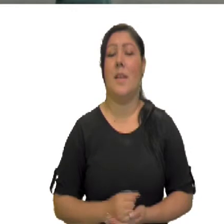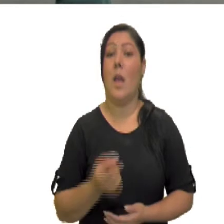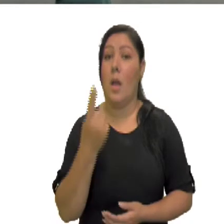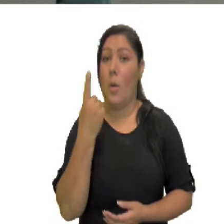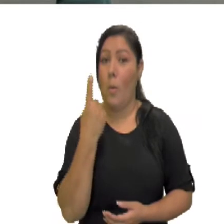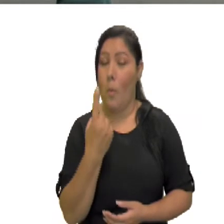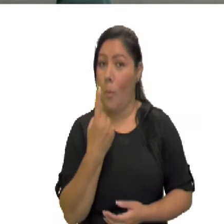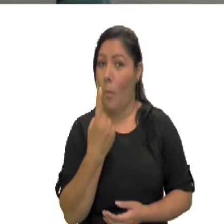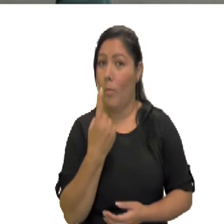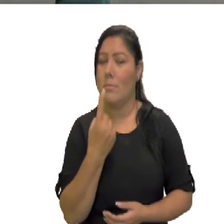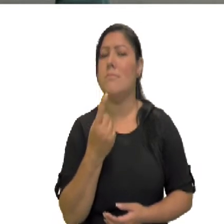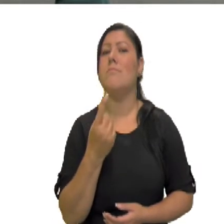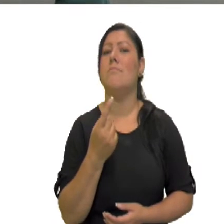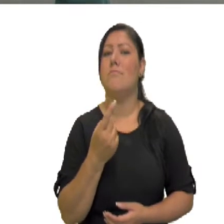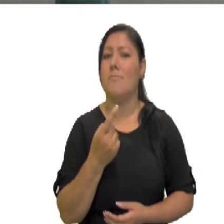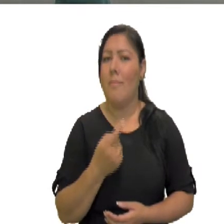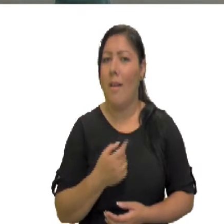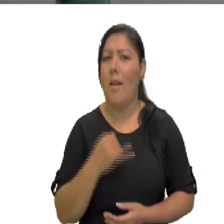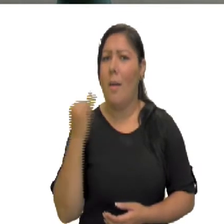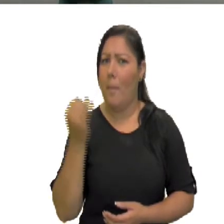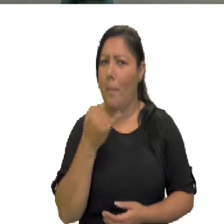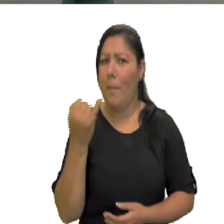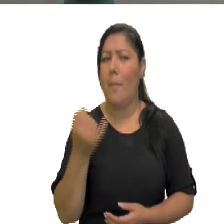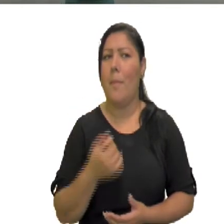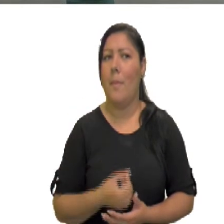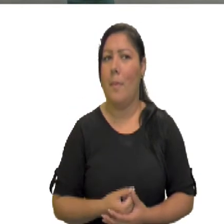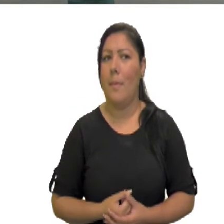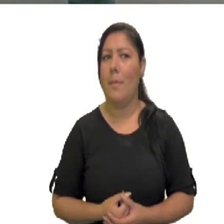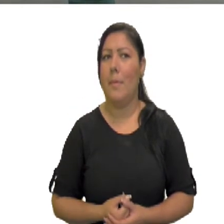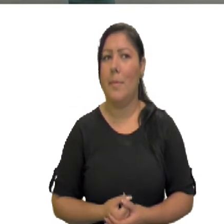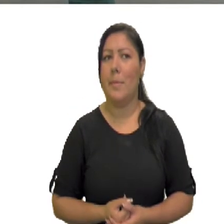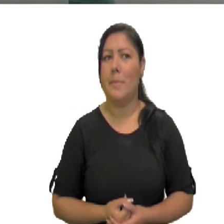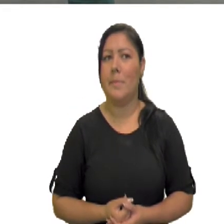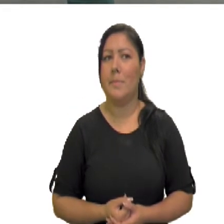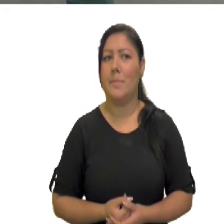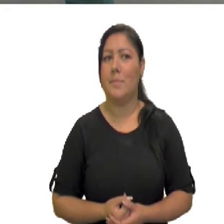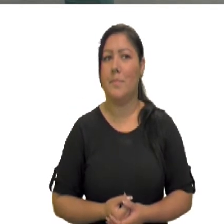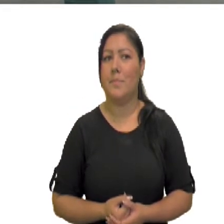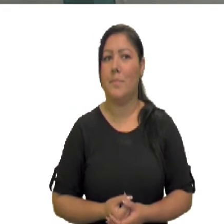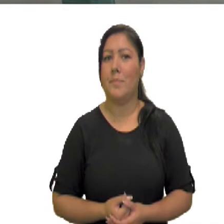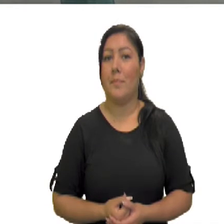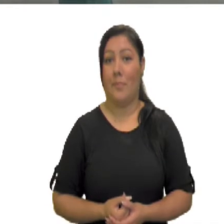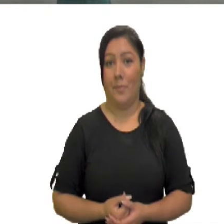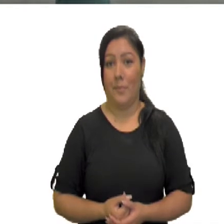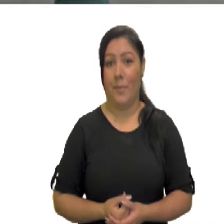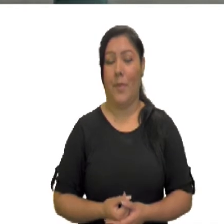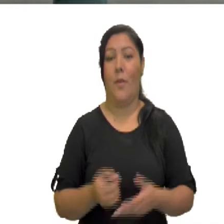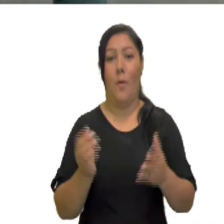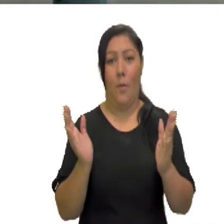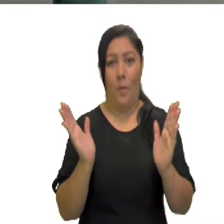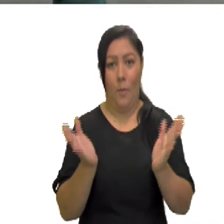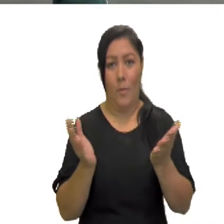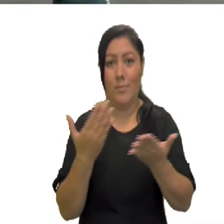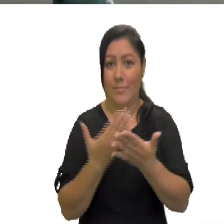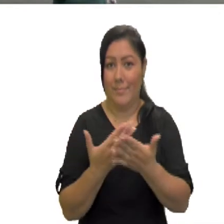muito interessante. Prestem atenção. Hoje nós vamos ver